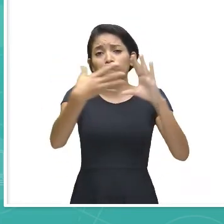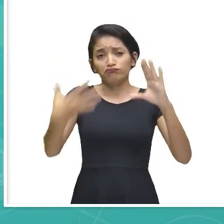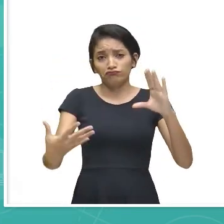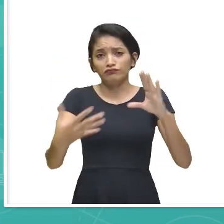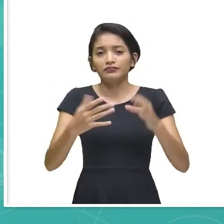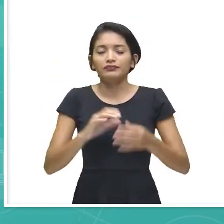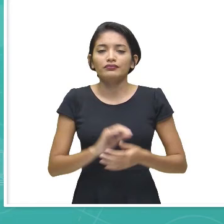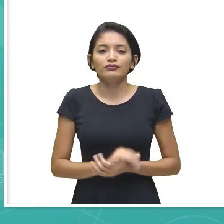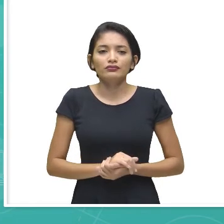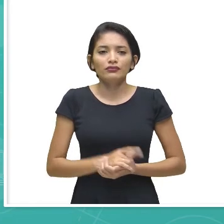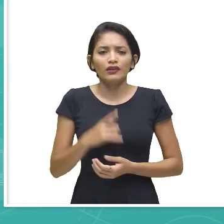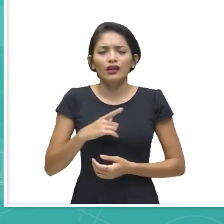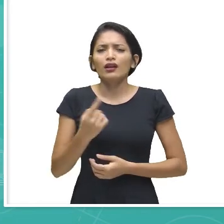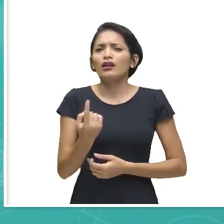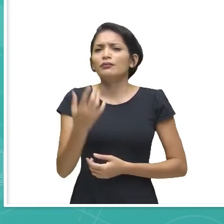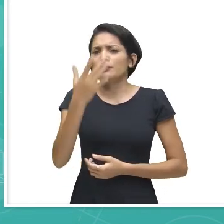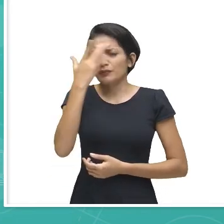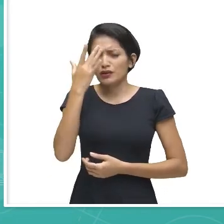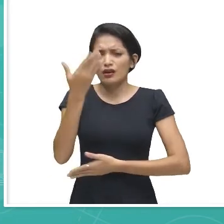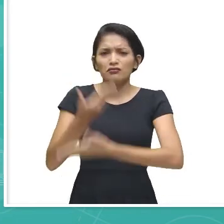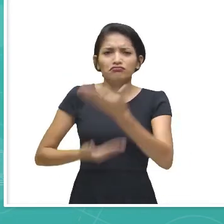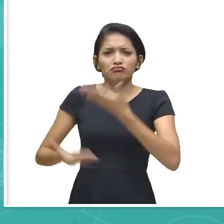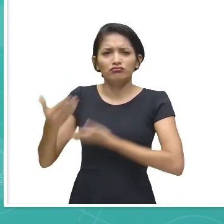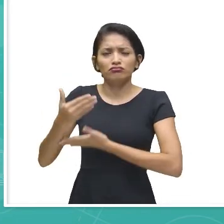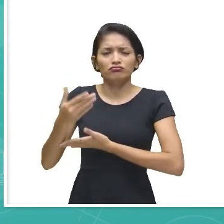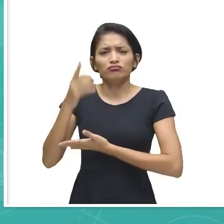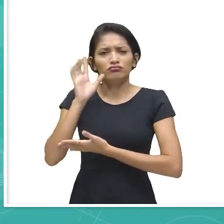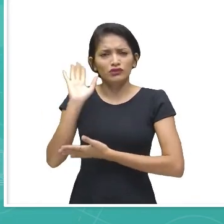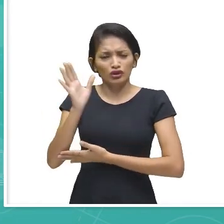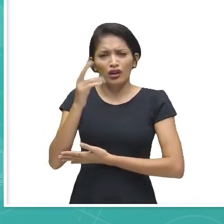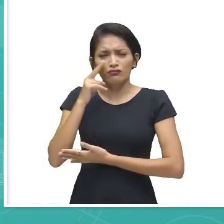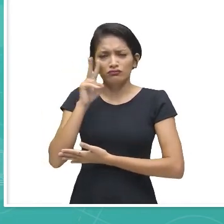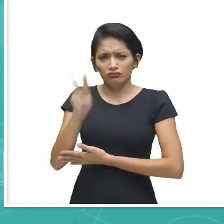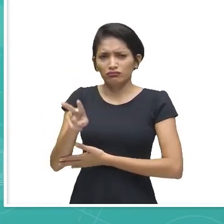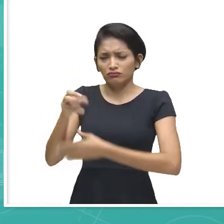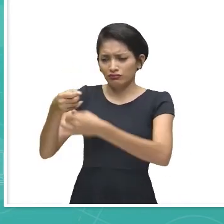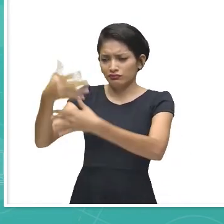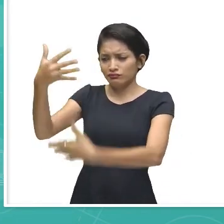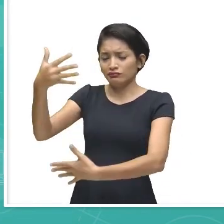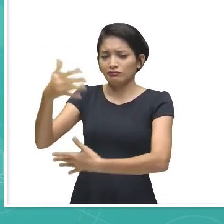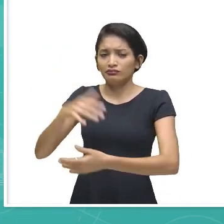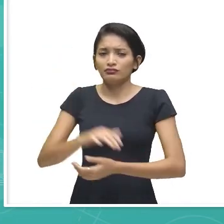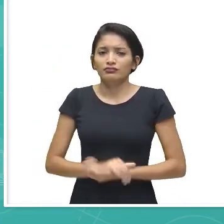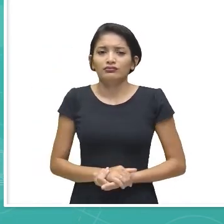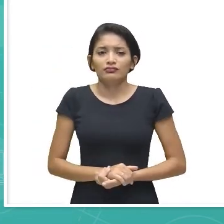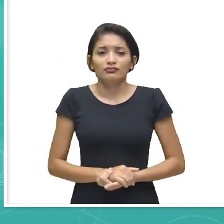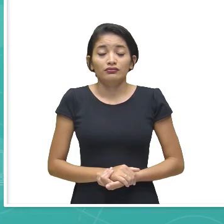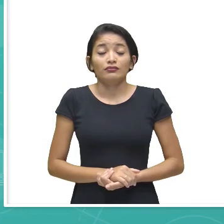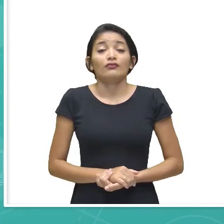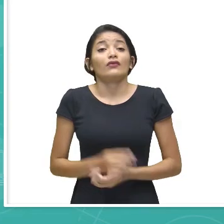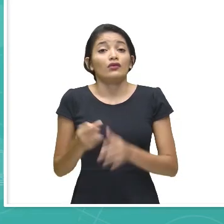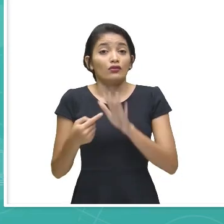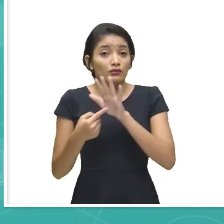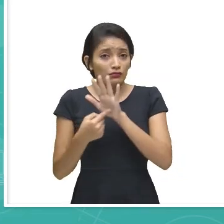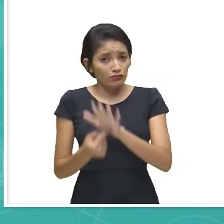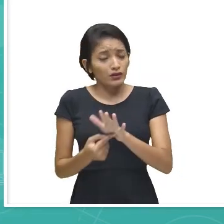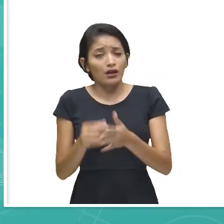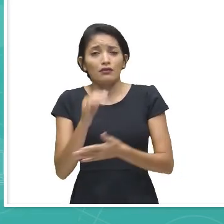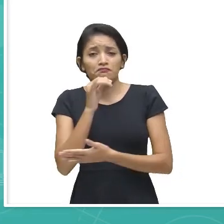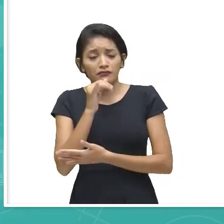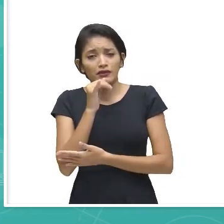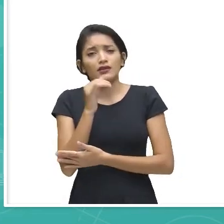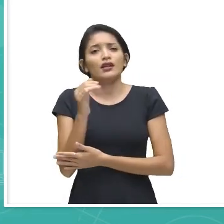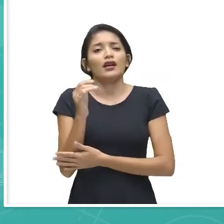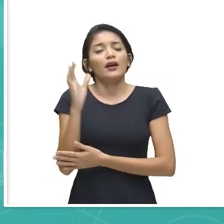A gente tem alguém participando já? Deu algum? Ninguém? Então eu vou dar mais um exemplo aqui que é para vocês ficarem aí